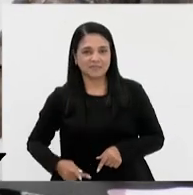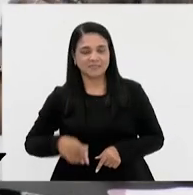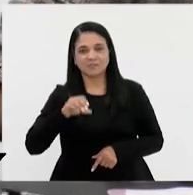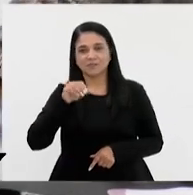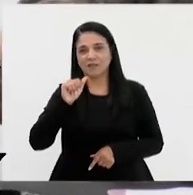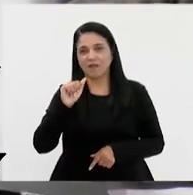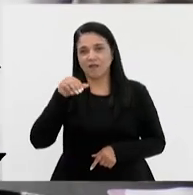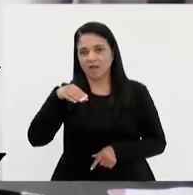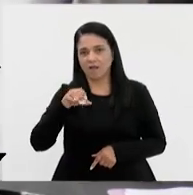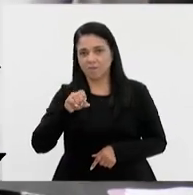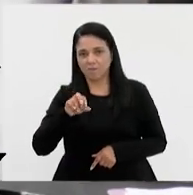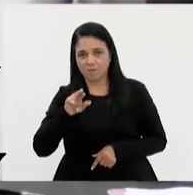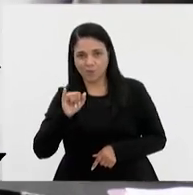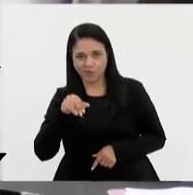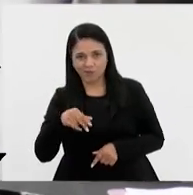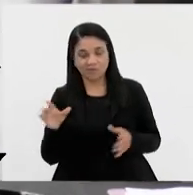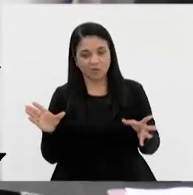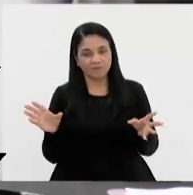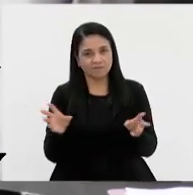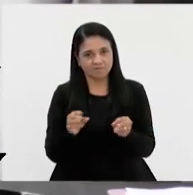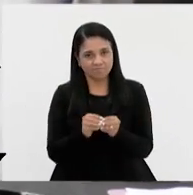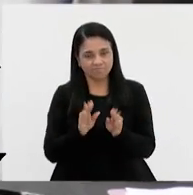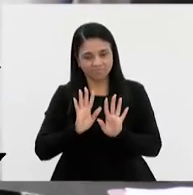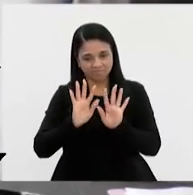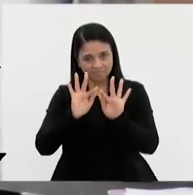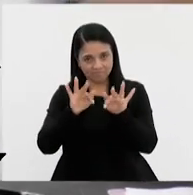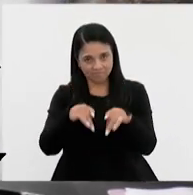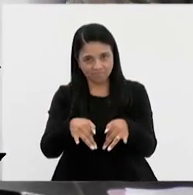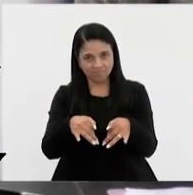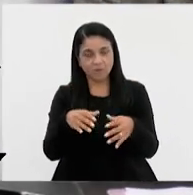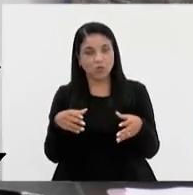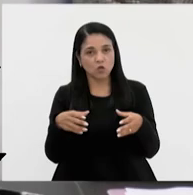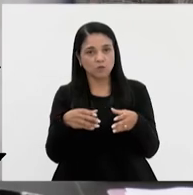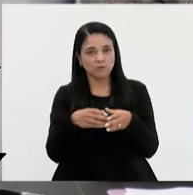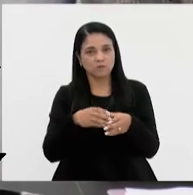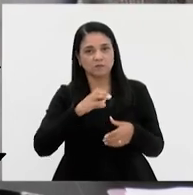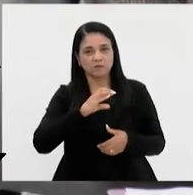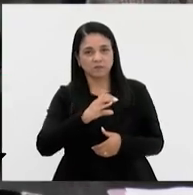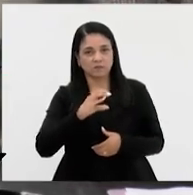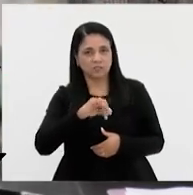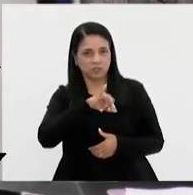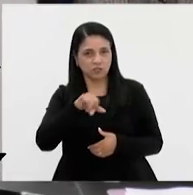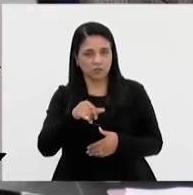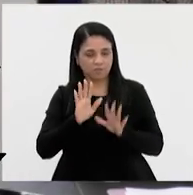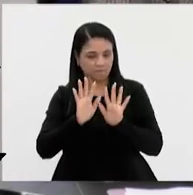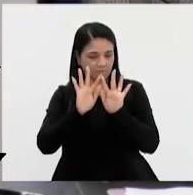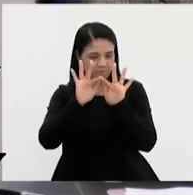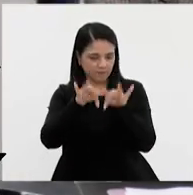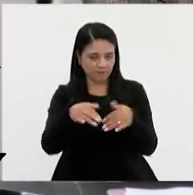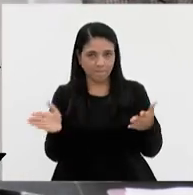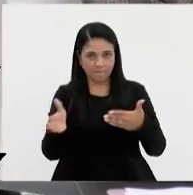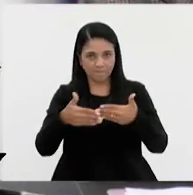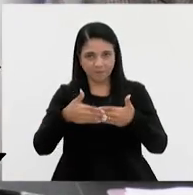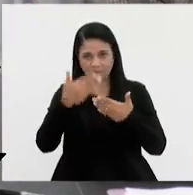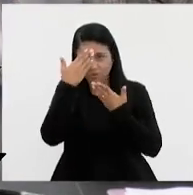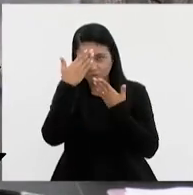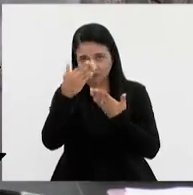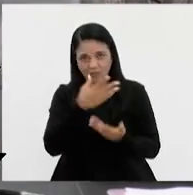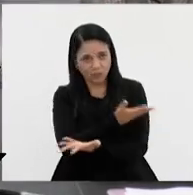Amorim. Então, dou por encerrado a nossa Comissão de Constituição e Justiça de hoje. Obrigado a todos.